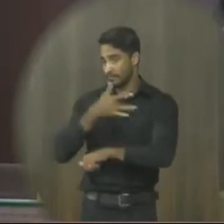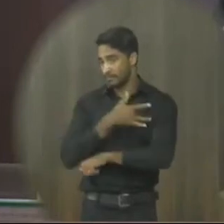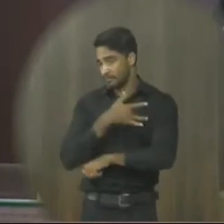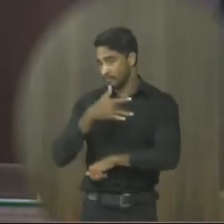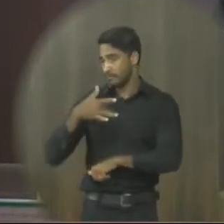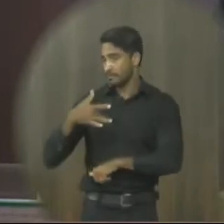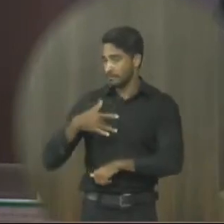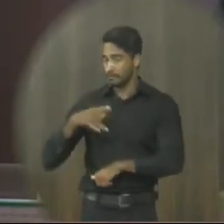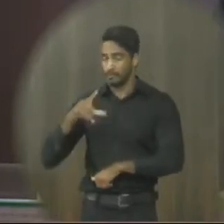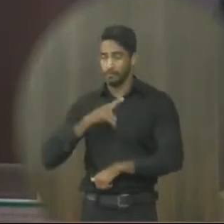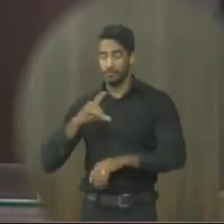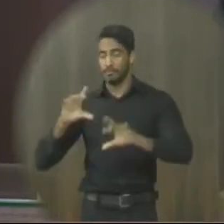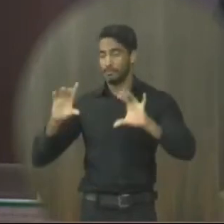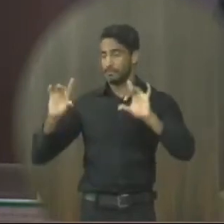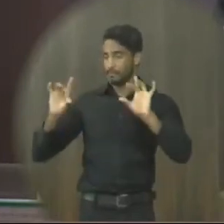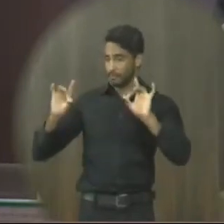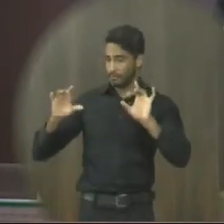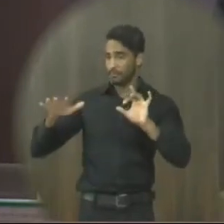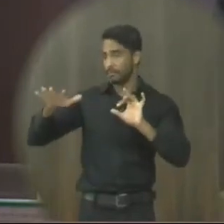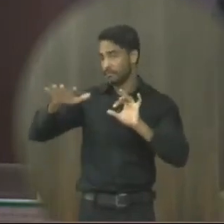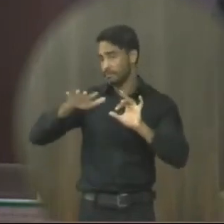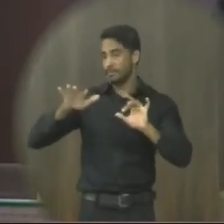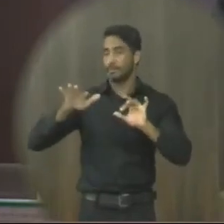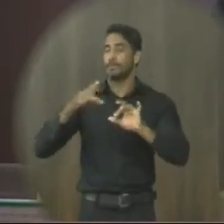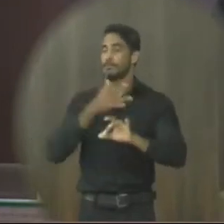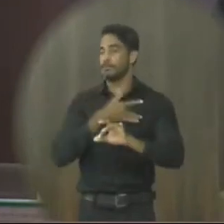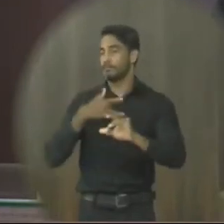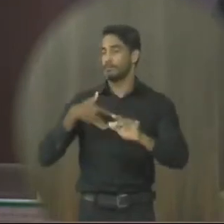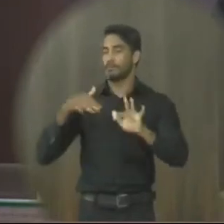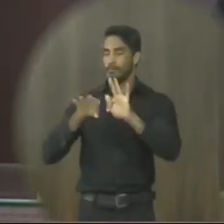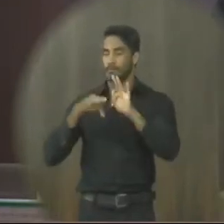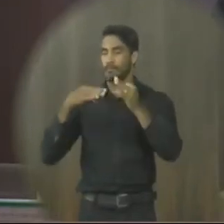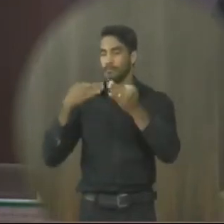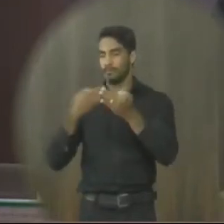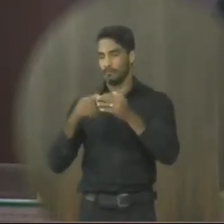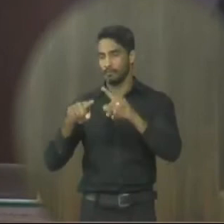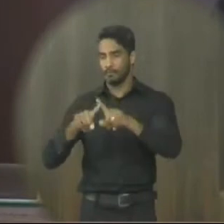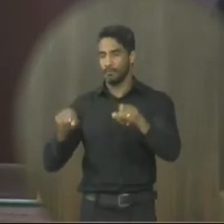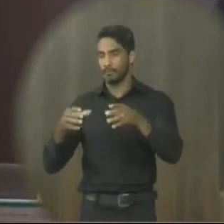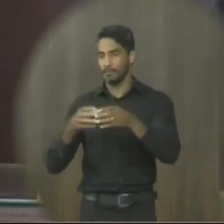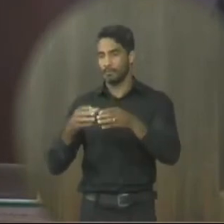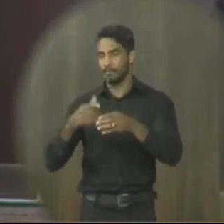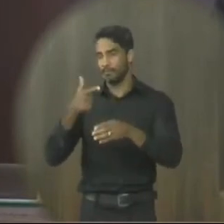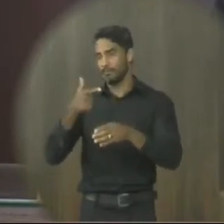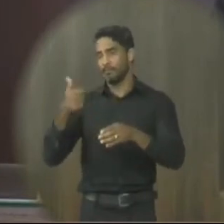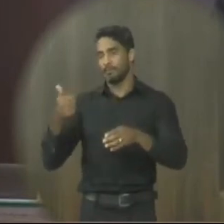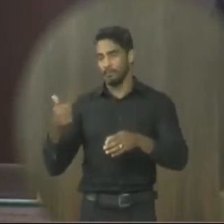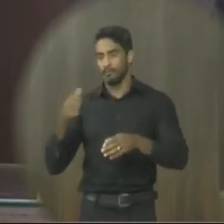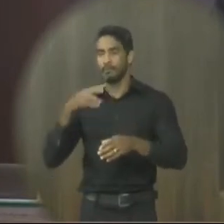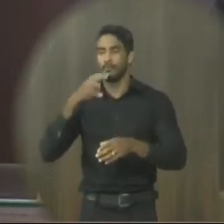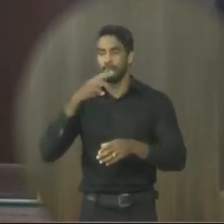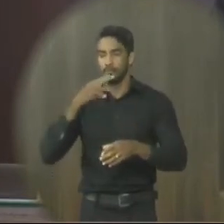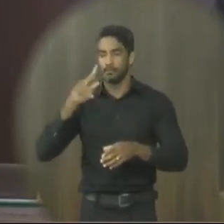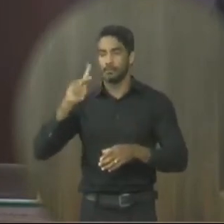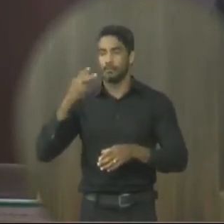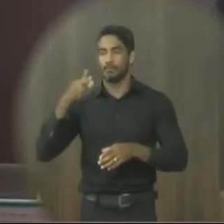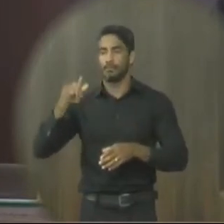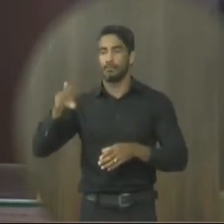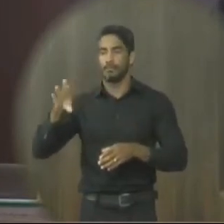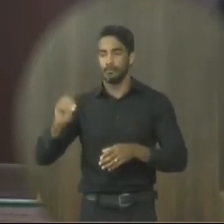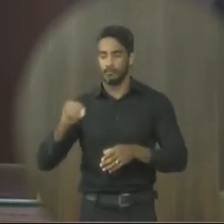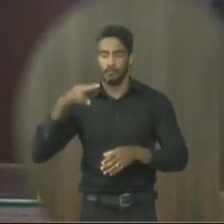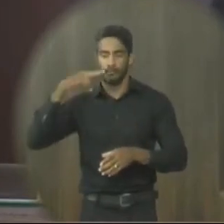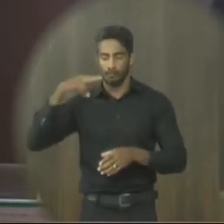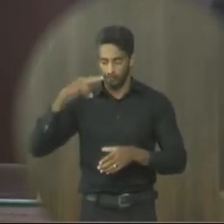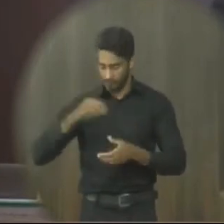assim, especialidade em saúde da família. Sala de sessão, 21 de março de 2022, Hugo Leonardo Cares,